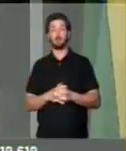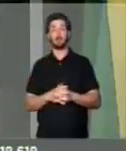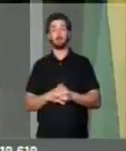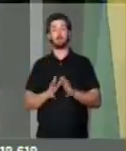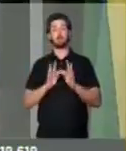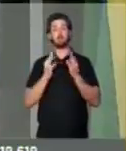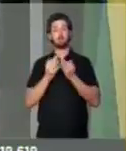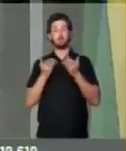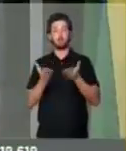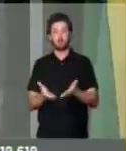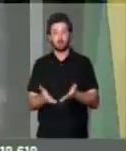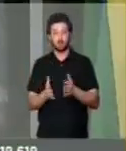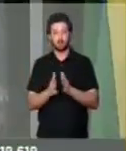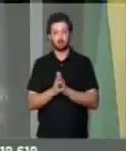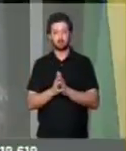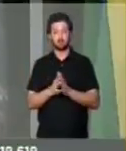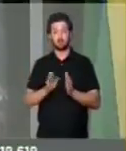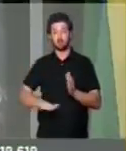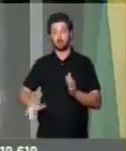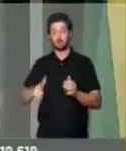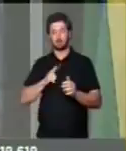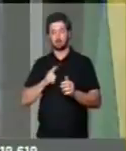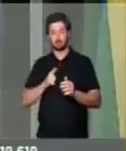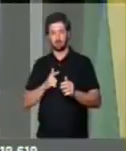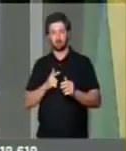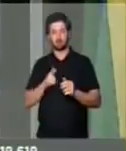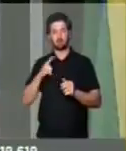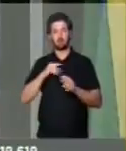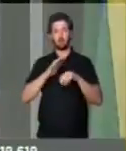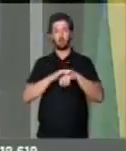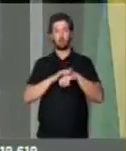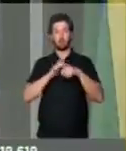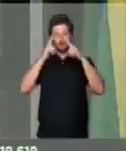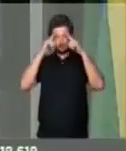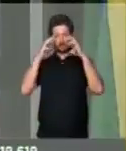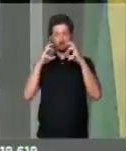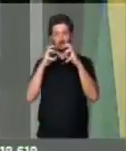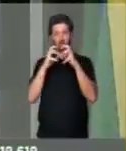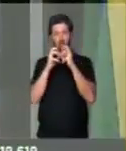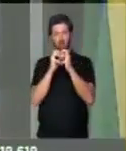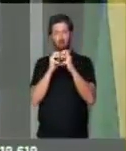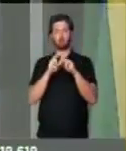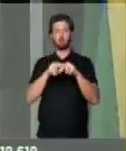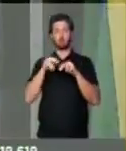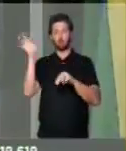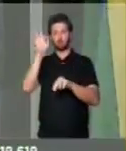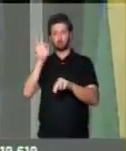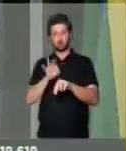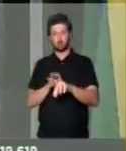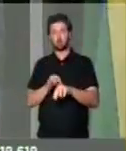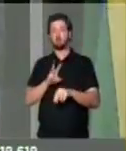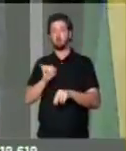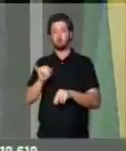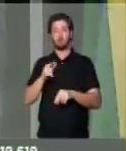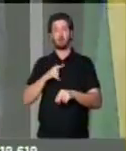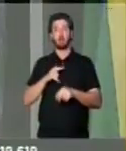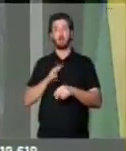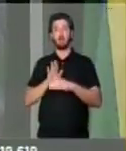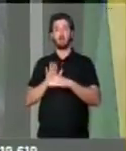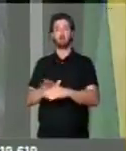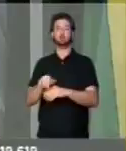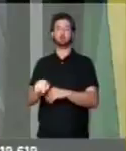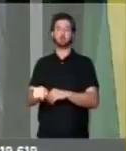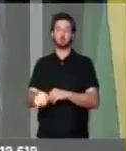essas famílias que têm crianças com microcefalia, essas famílias serão